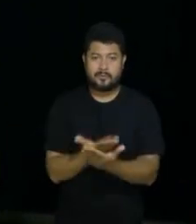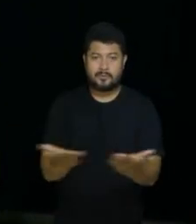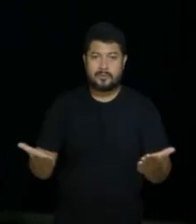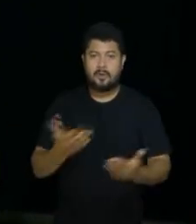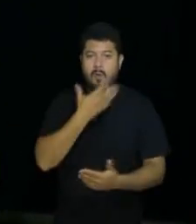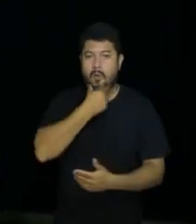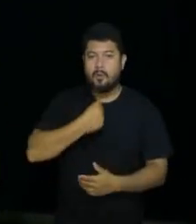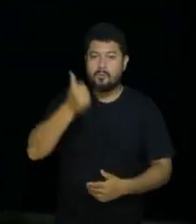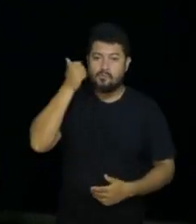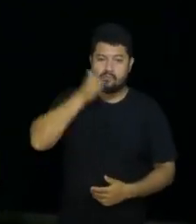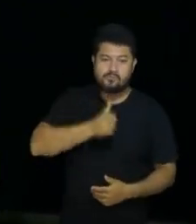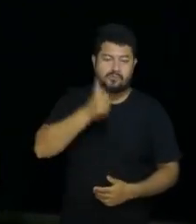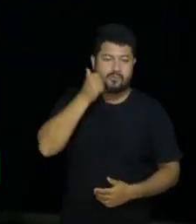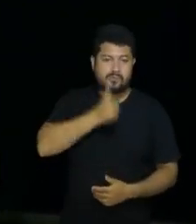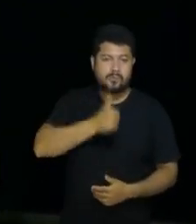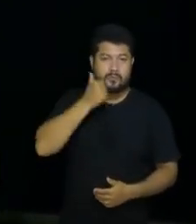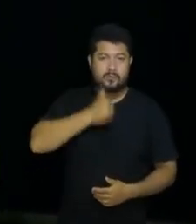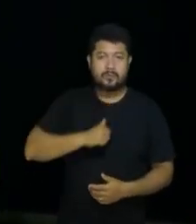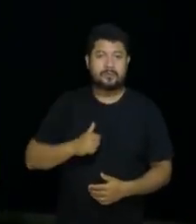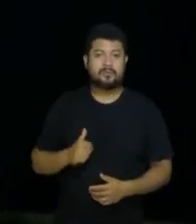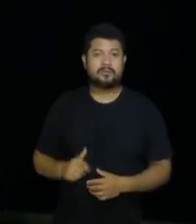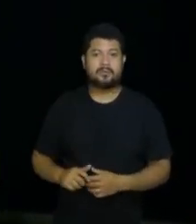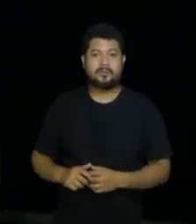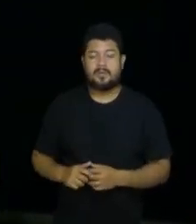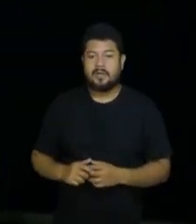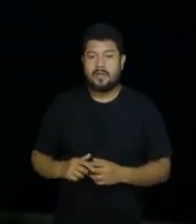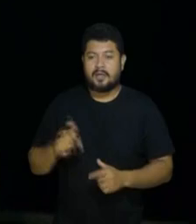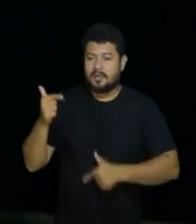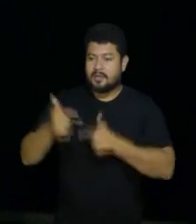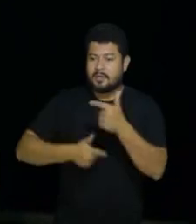heroínas invisíveis, que têm feito esse trabalho há mais de ano